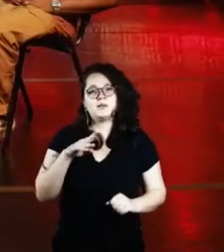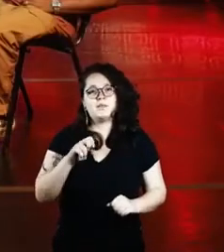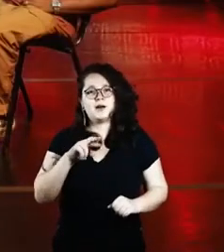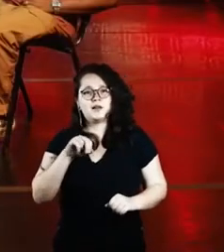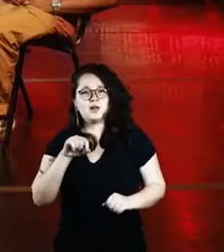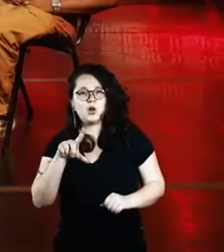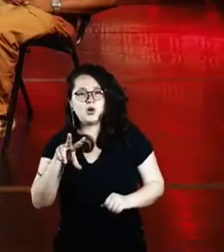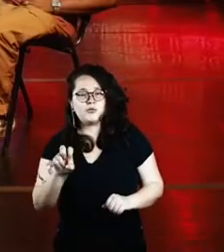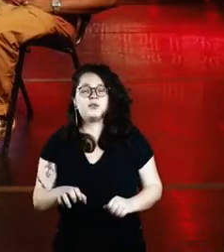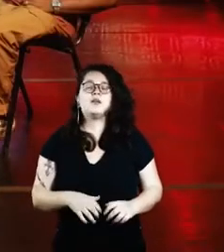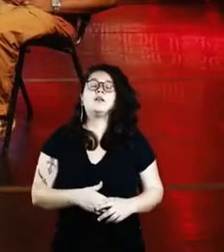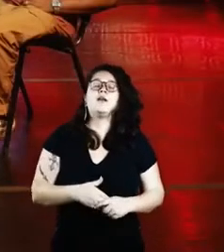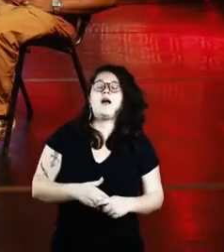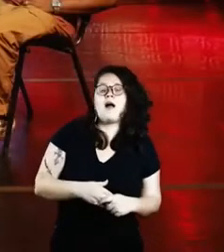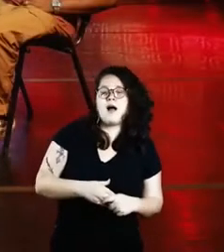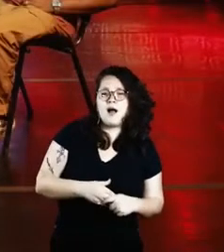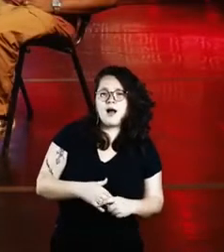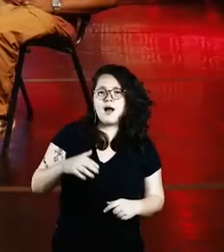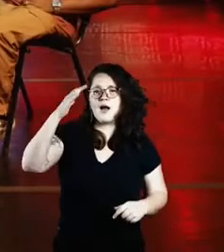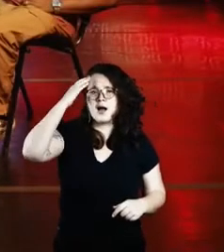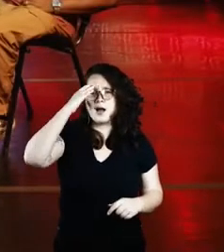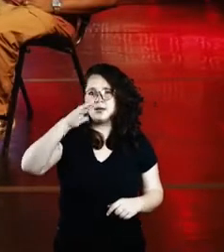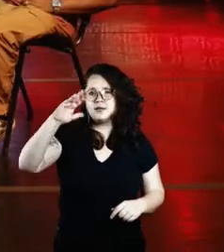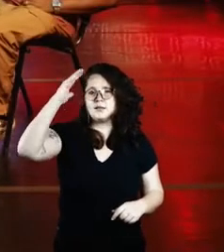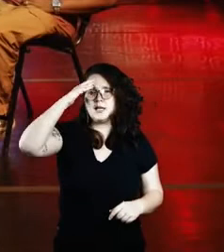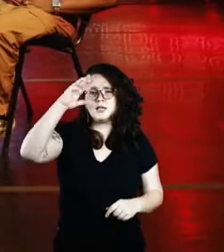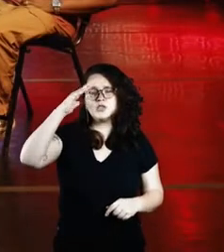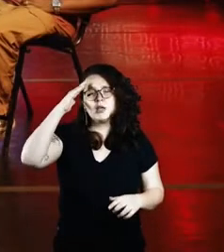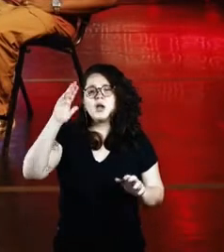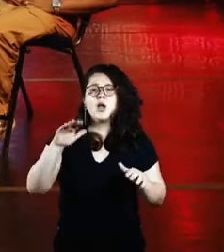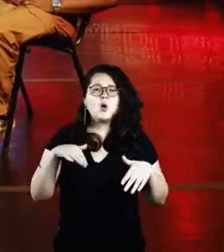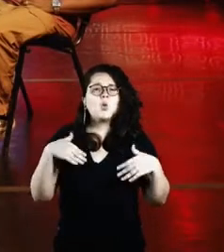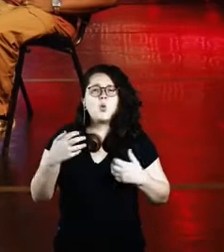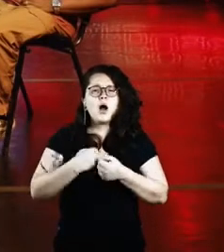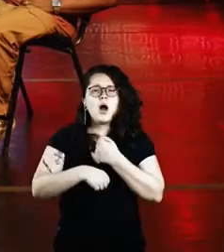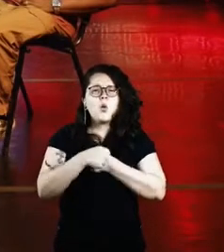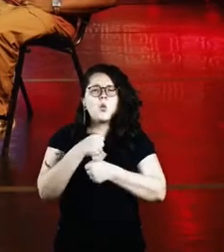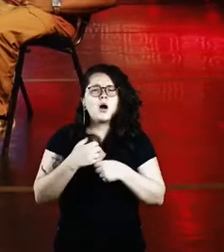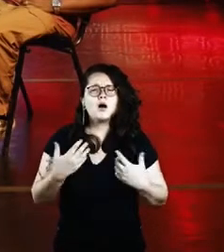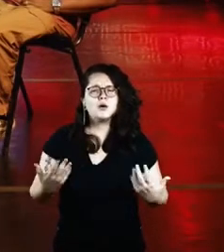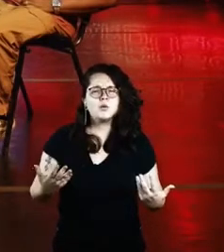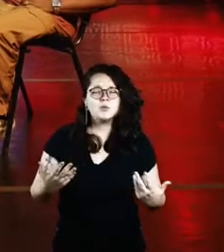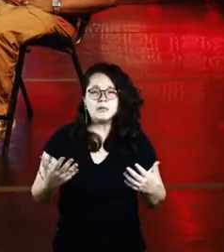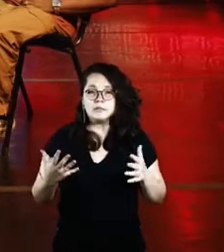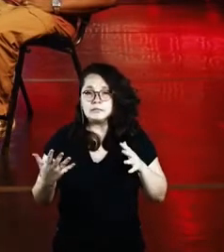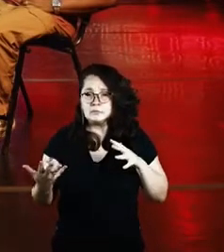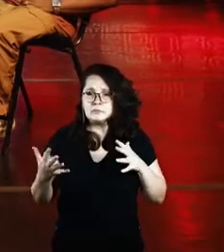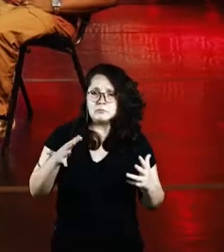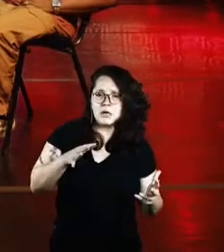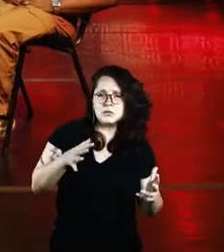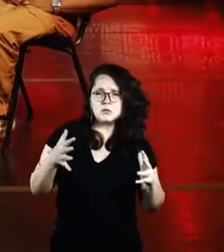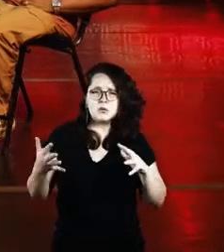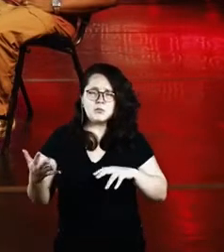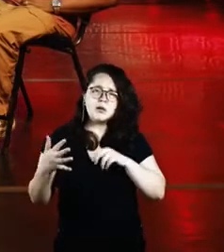Em meados de que tempo, de que ano foi mais ou menos isso aí? Isso aí foi mais ou menos em